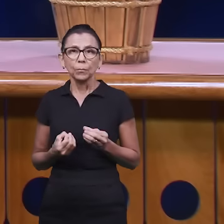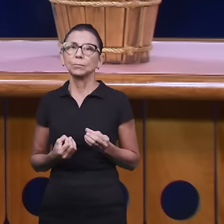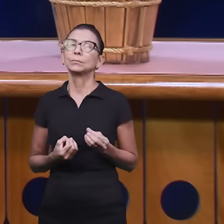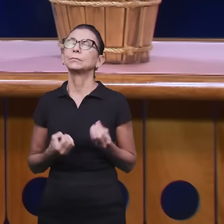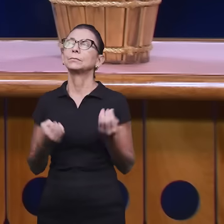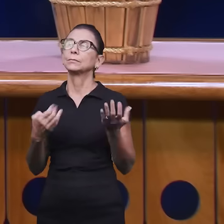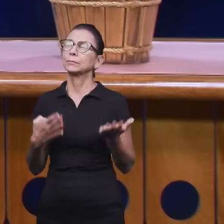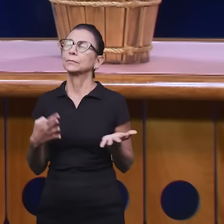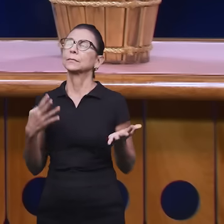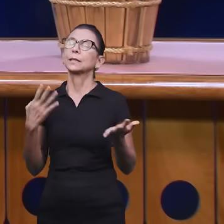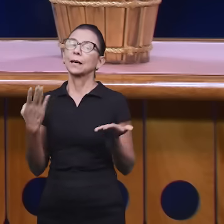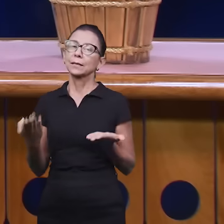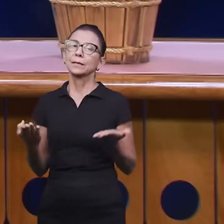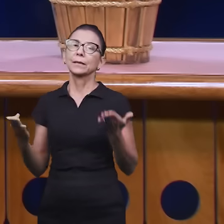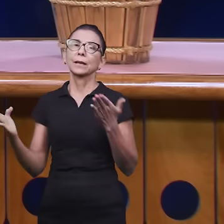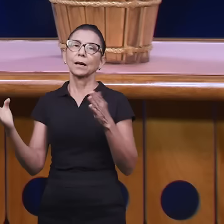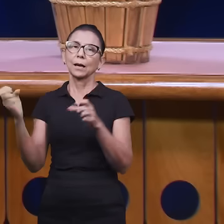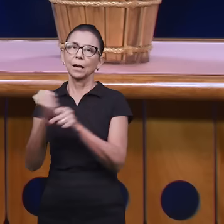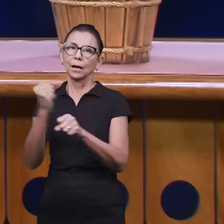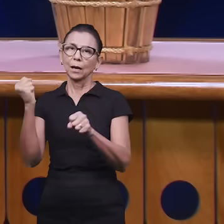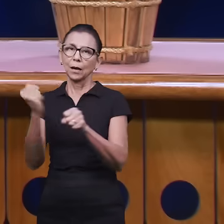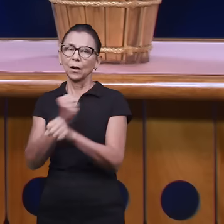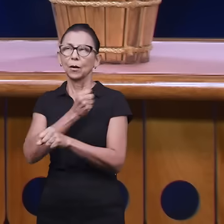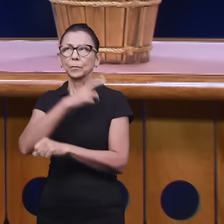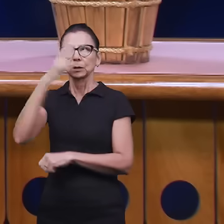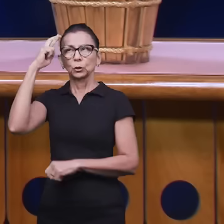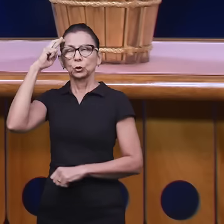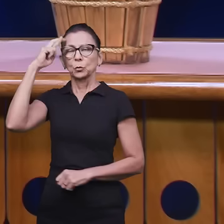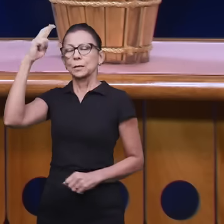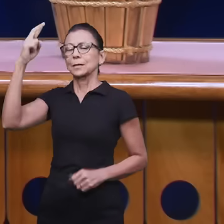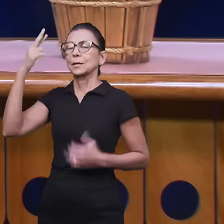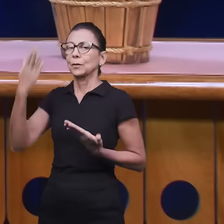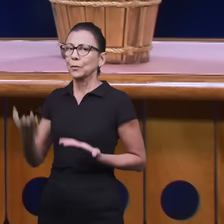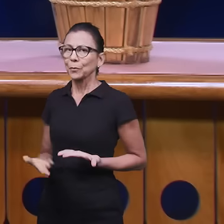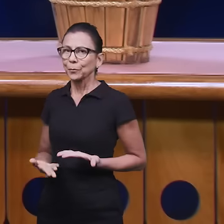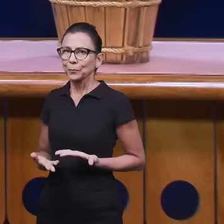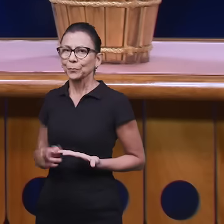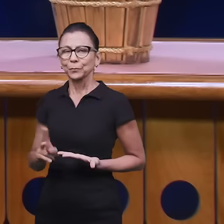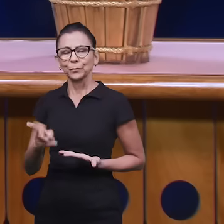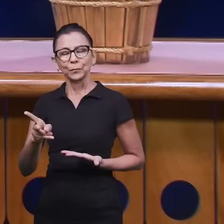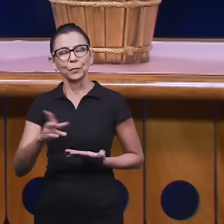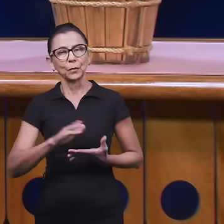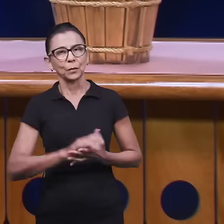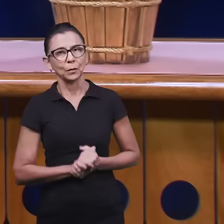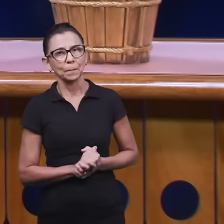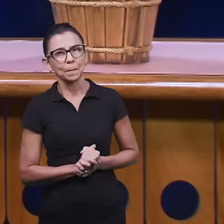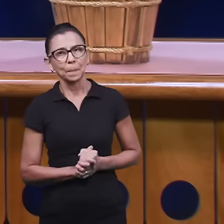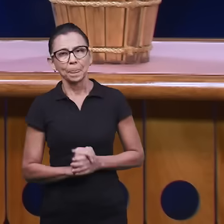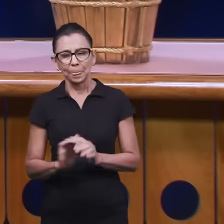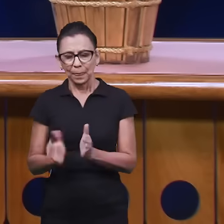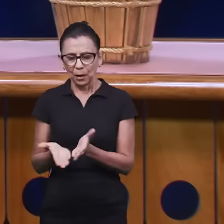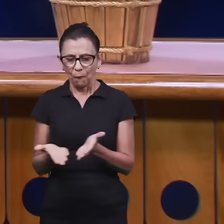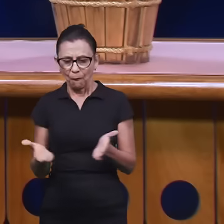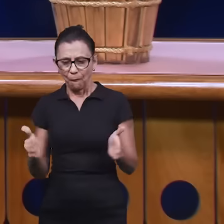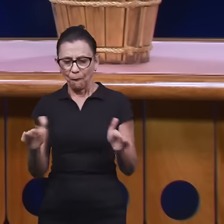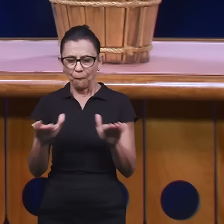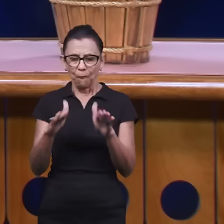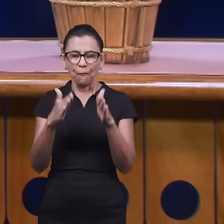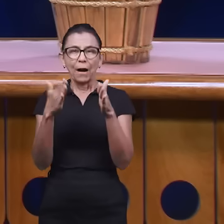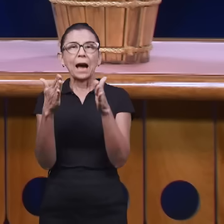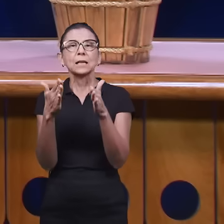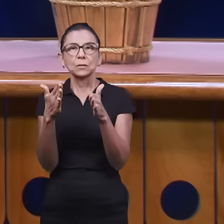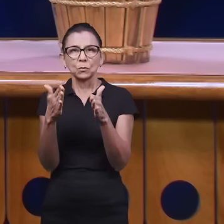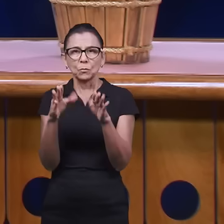É o vaso de barro é o homem. Ele tem que desaparecer, ele tem que ser quebrado. Por quê? Porque o